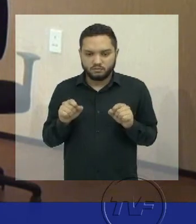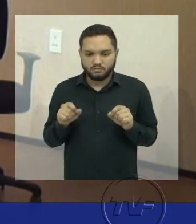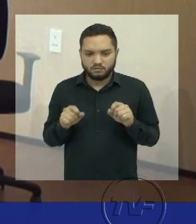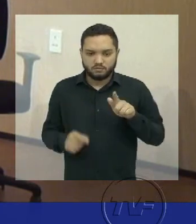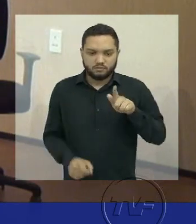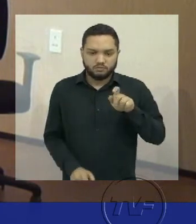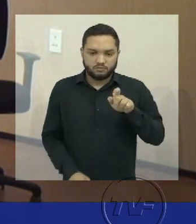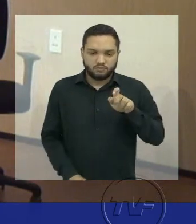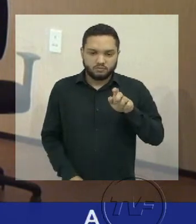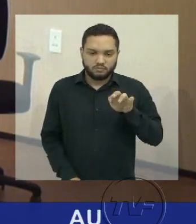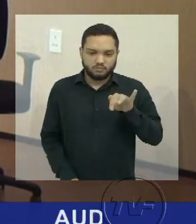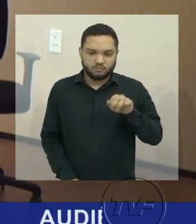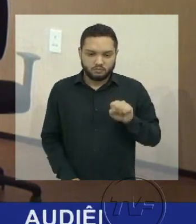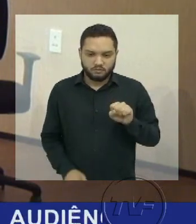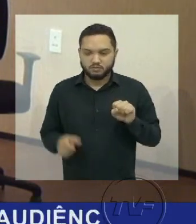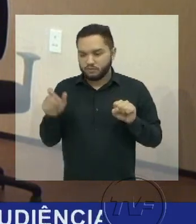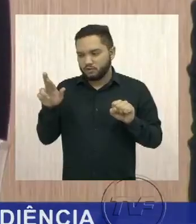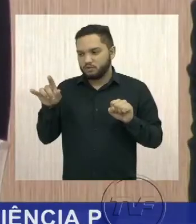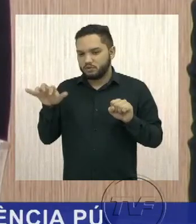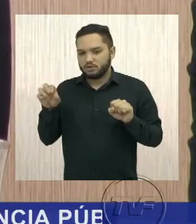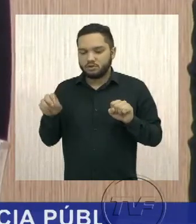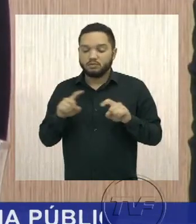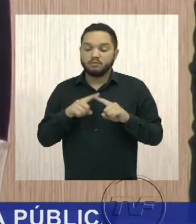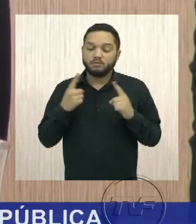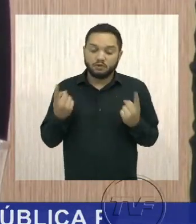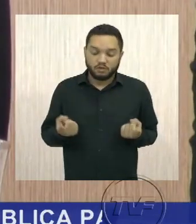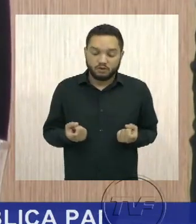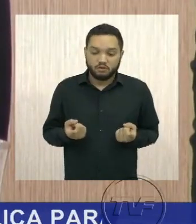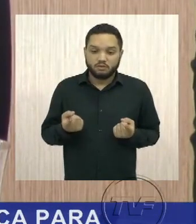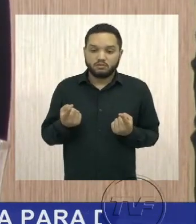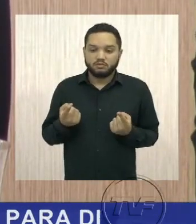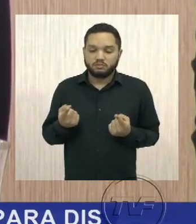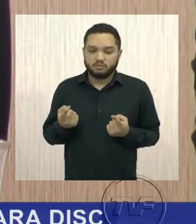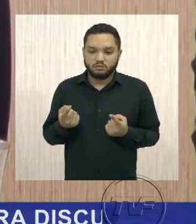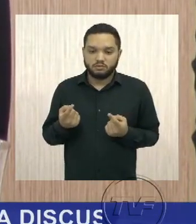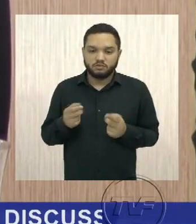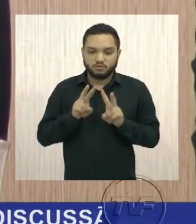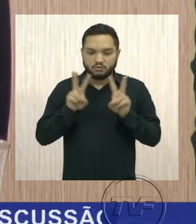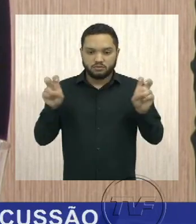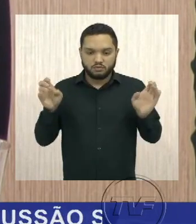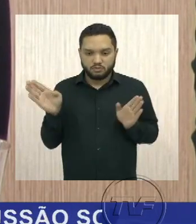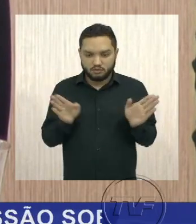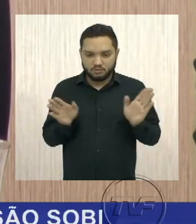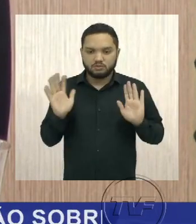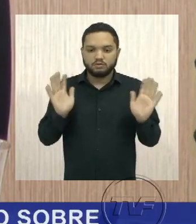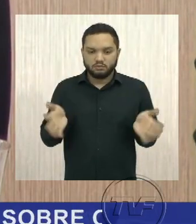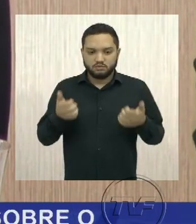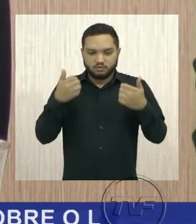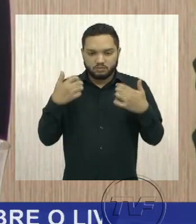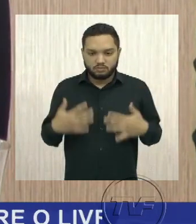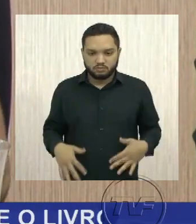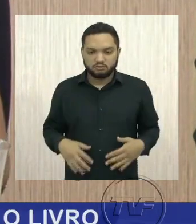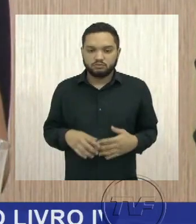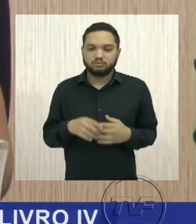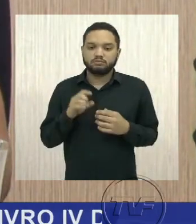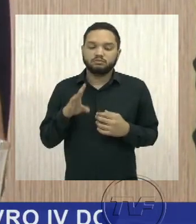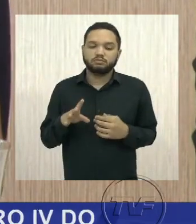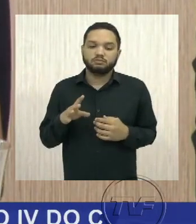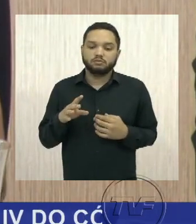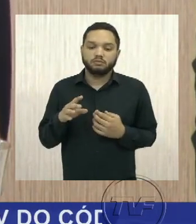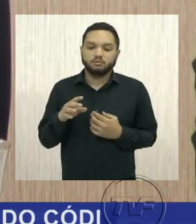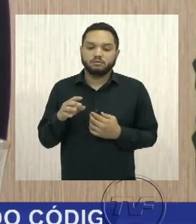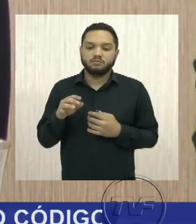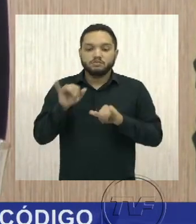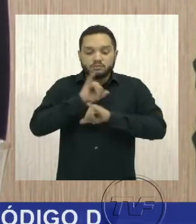AGFIS, né, na pessoa aí do Rodrigo, mas com relação à acessibilidade já foi tocado aqui, que foi no livro passado. Só queria